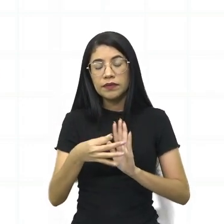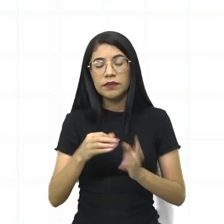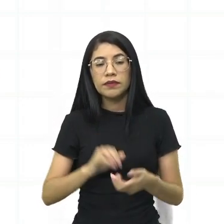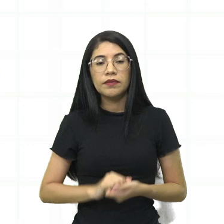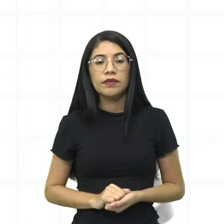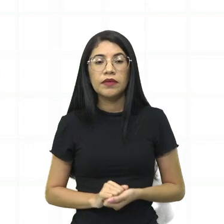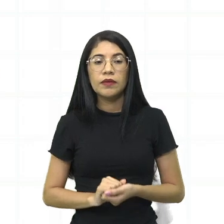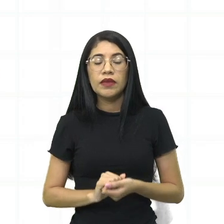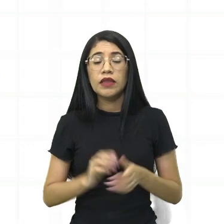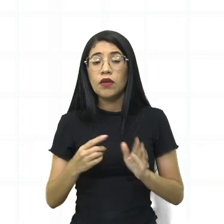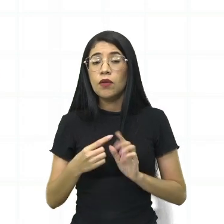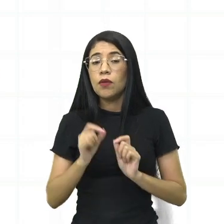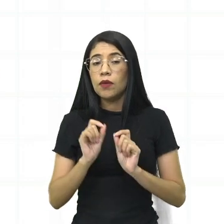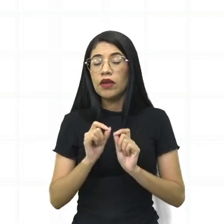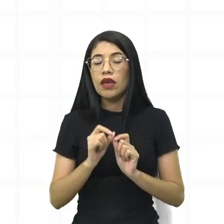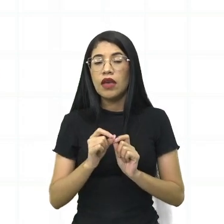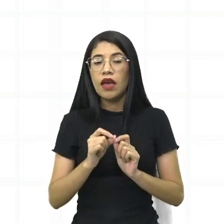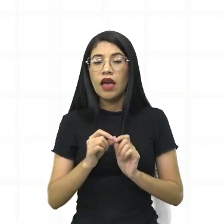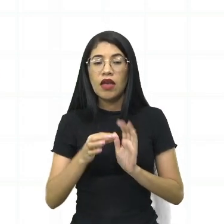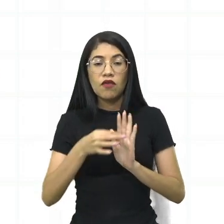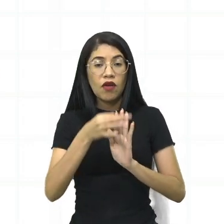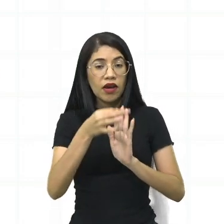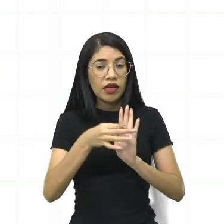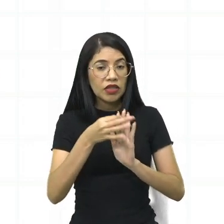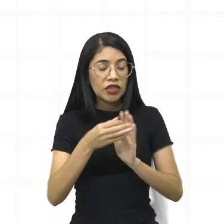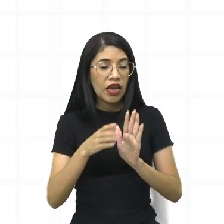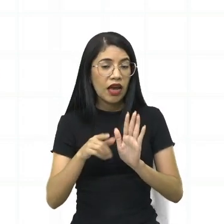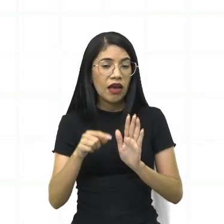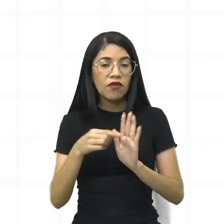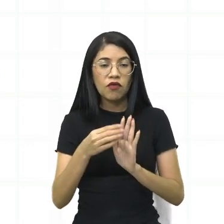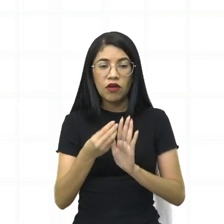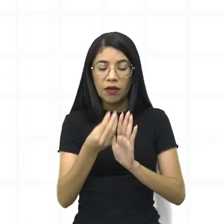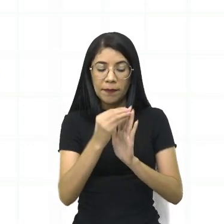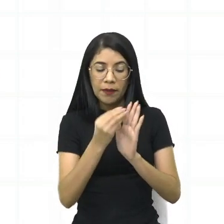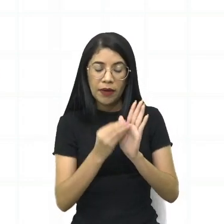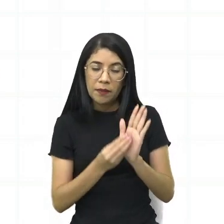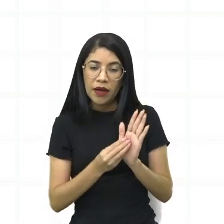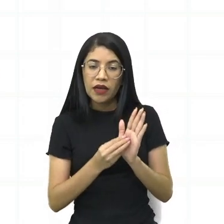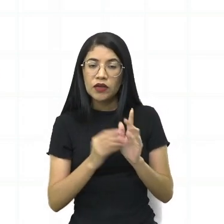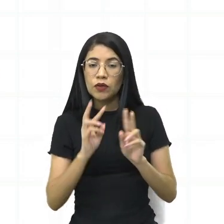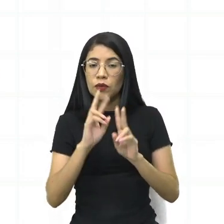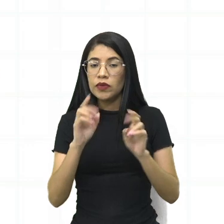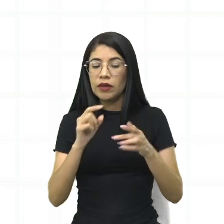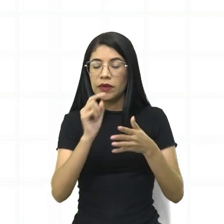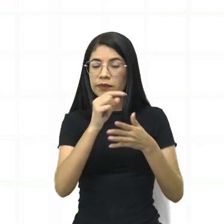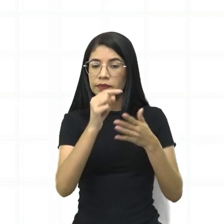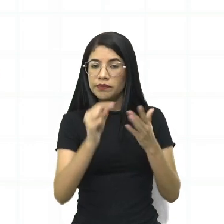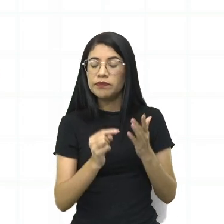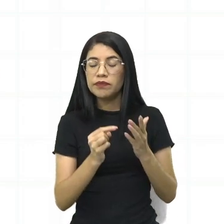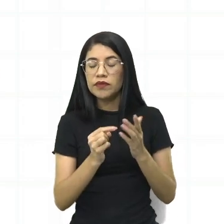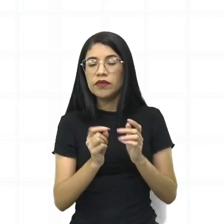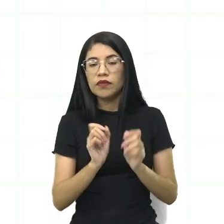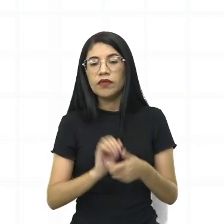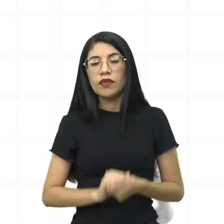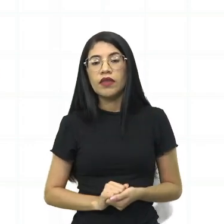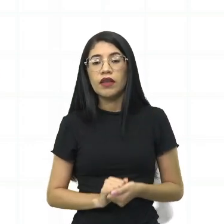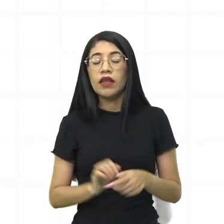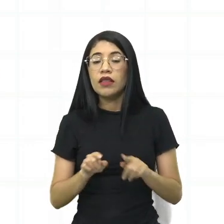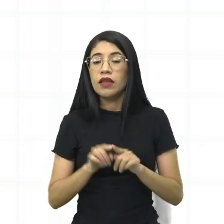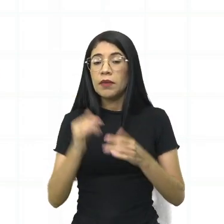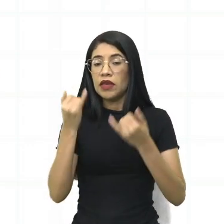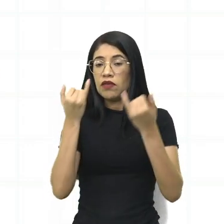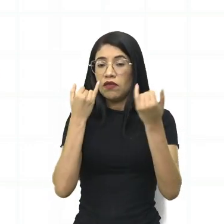vou expor a minha opinião crítica sobre qualquer um desses elementos, tá? E aí